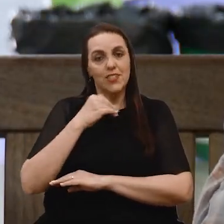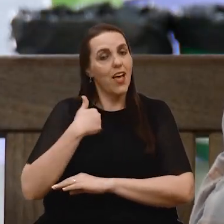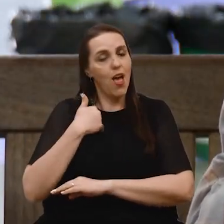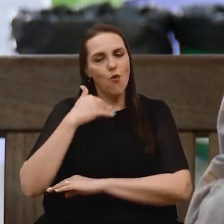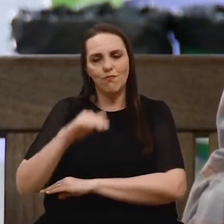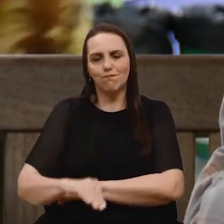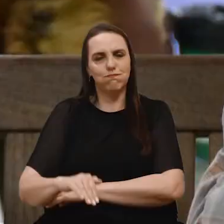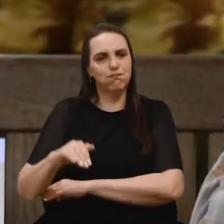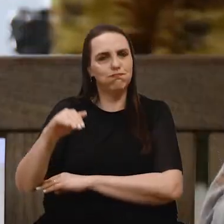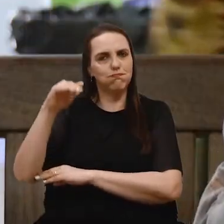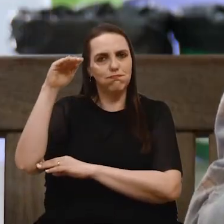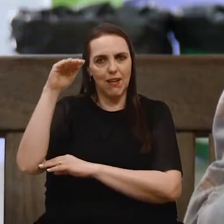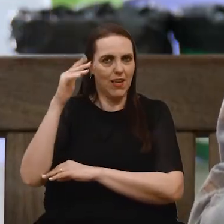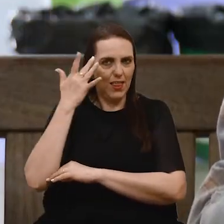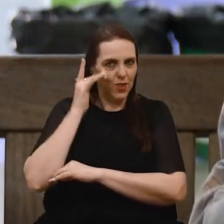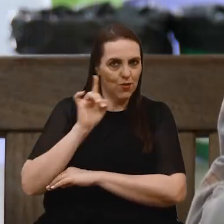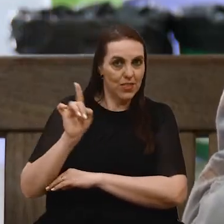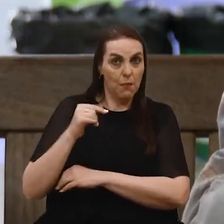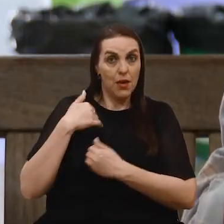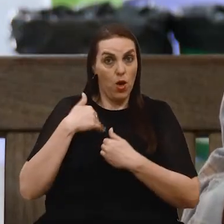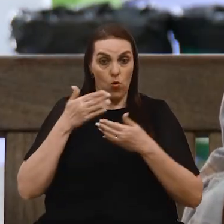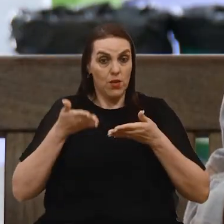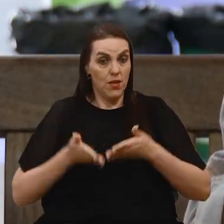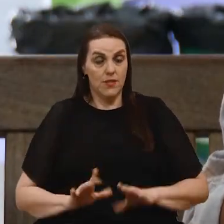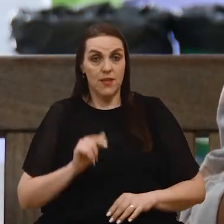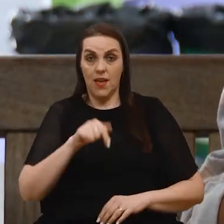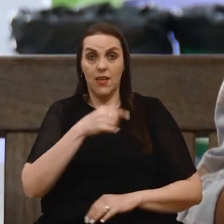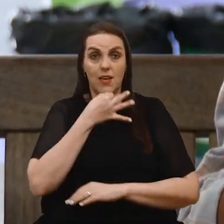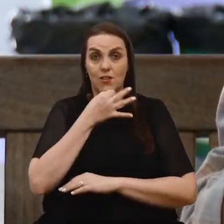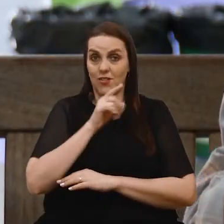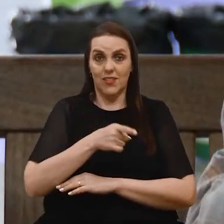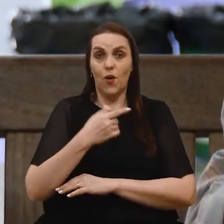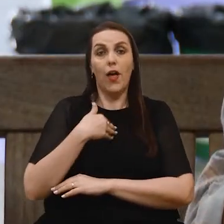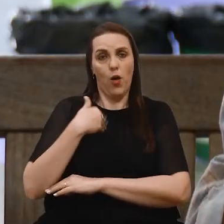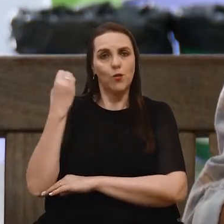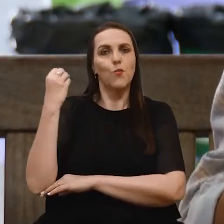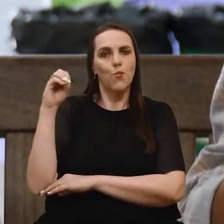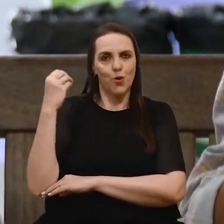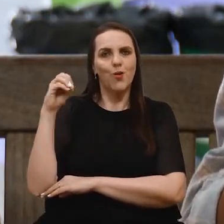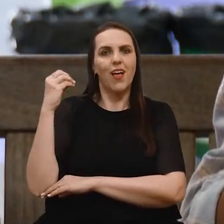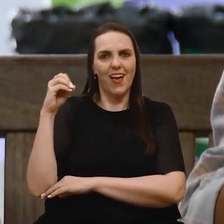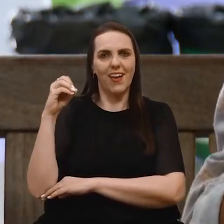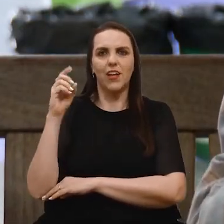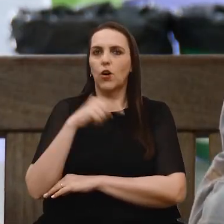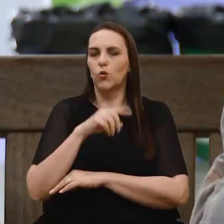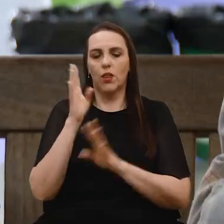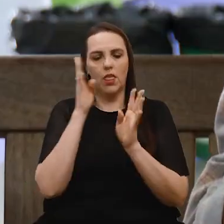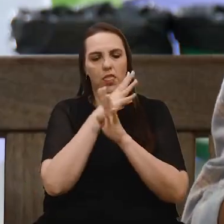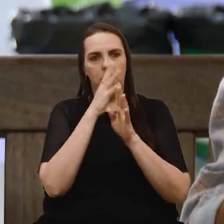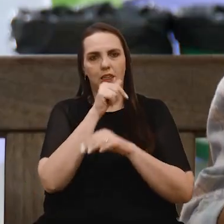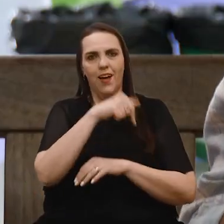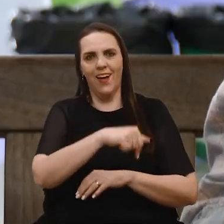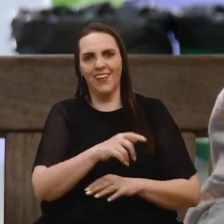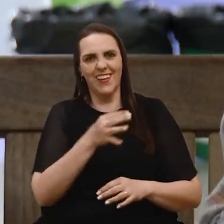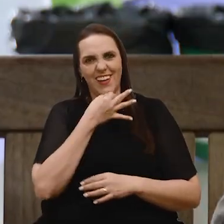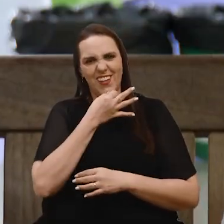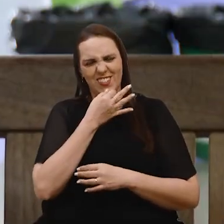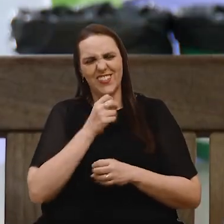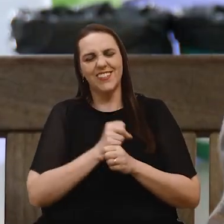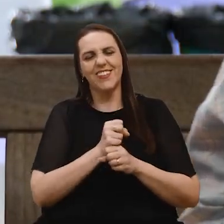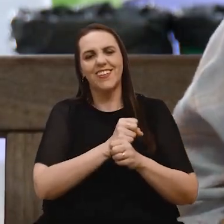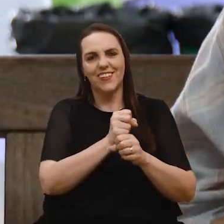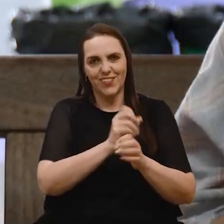Eu cresci, e para aqueles que não sabem, eu não nasci, não sou de Caxias, eu sou porto-alegrense, perdida em Caxias já há muitos